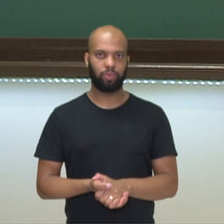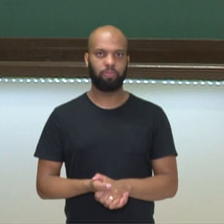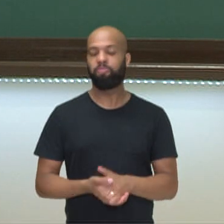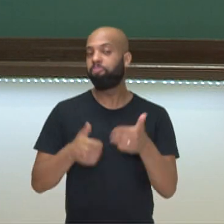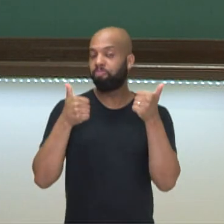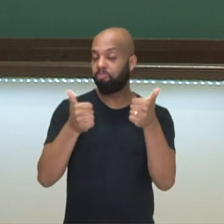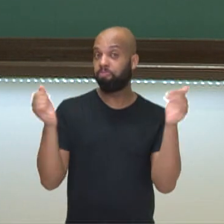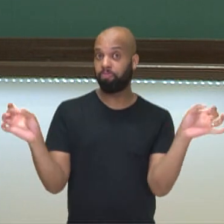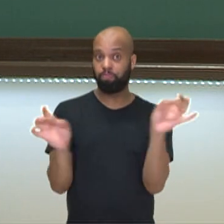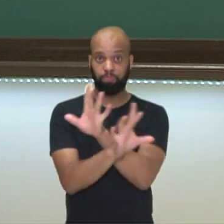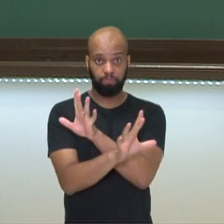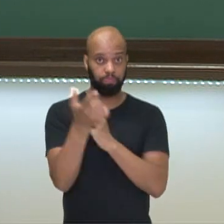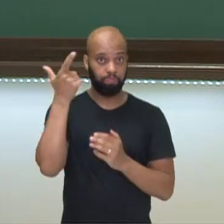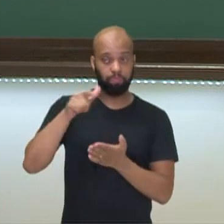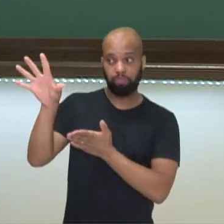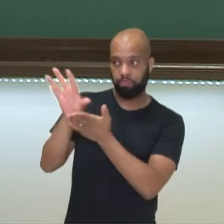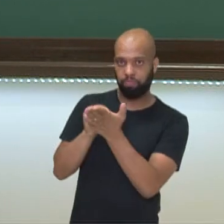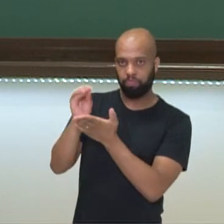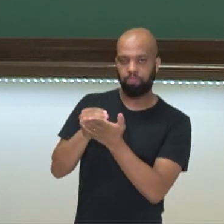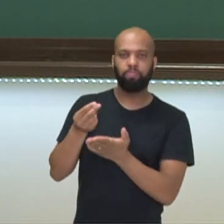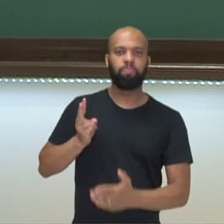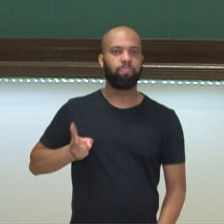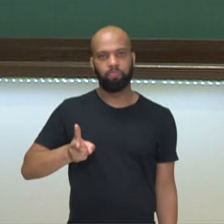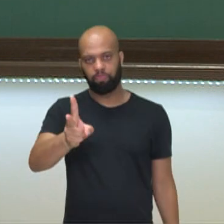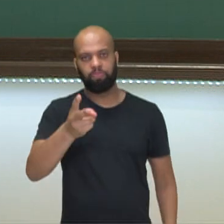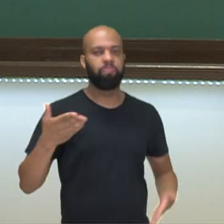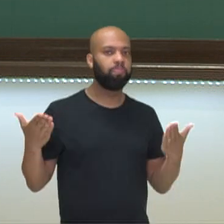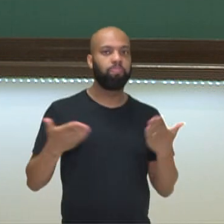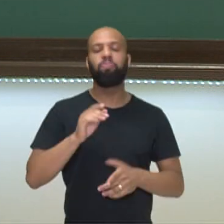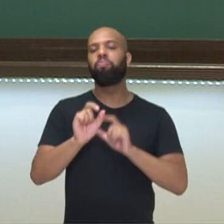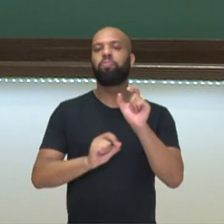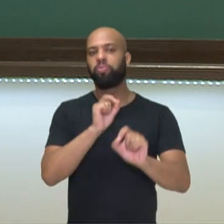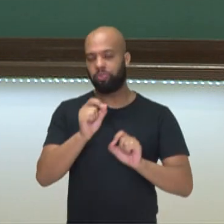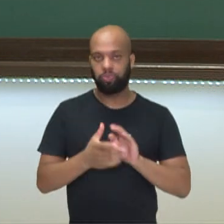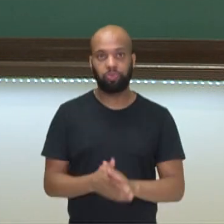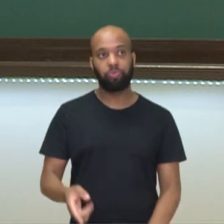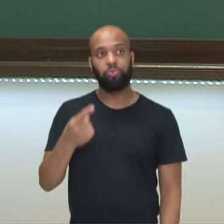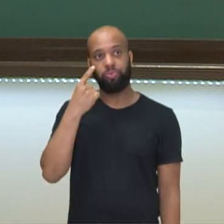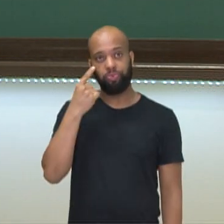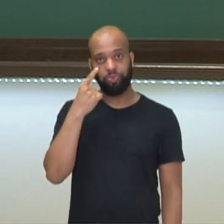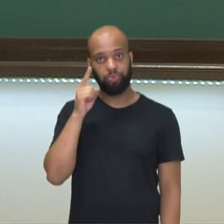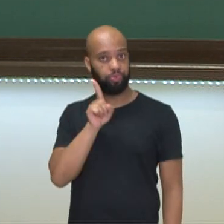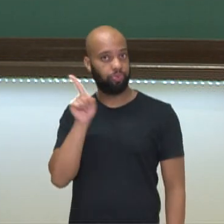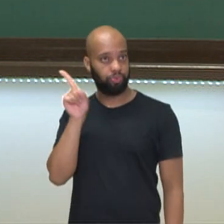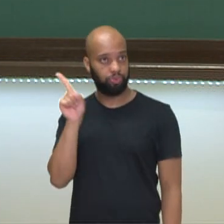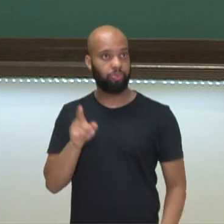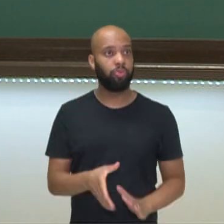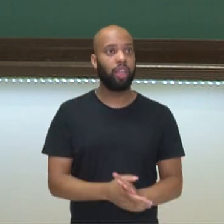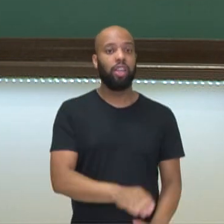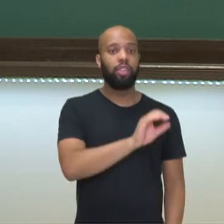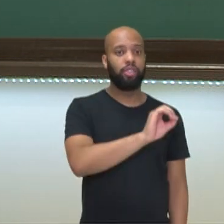Tudo prontinho aí? Quero continuar então dizendo para vocês o seguinte, olha só. O